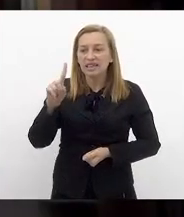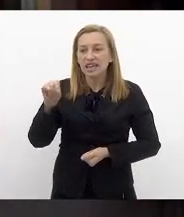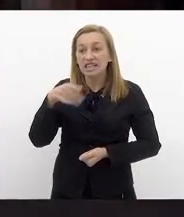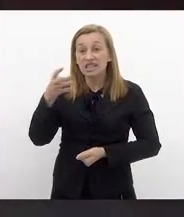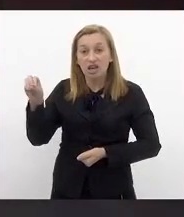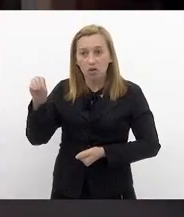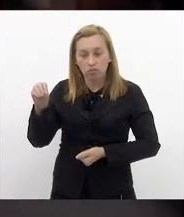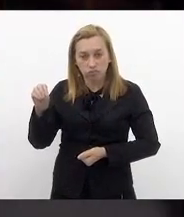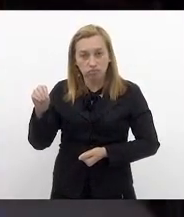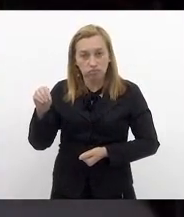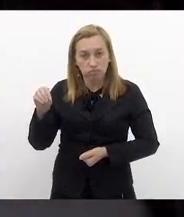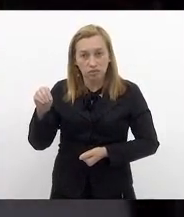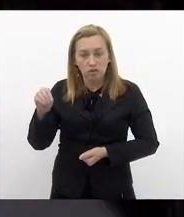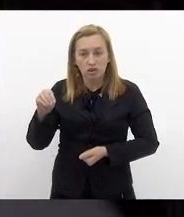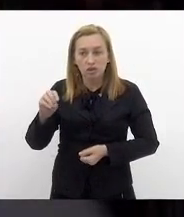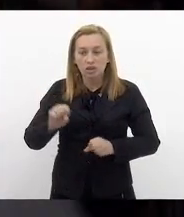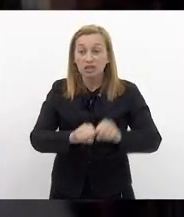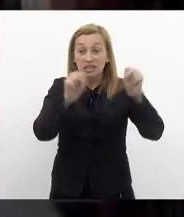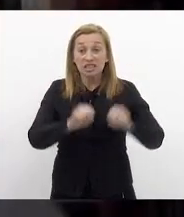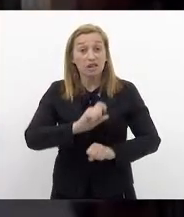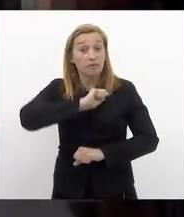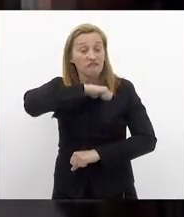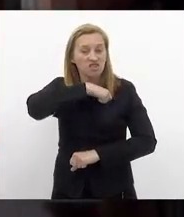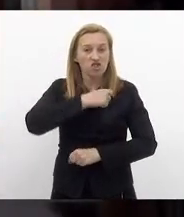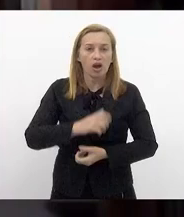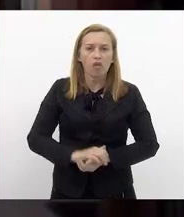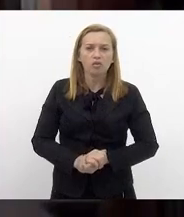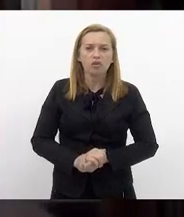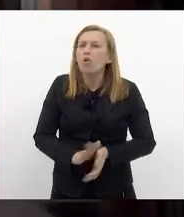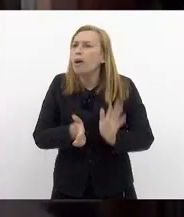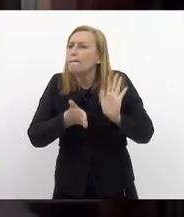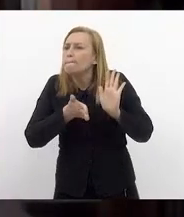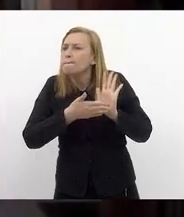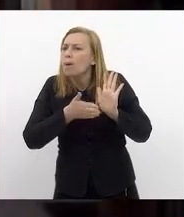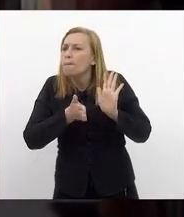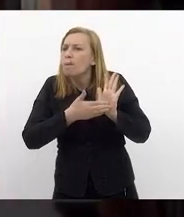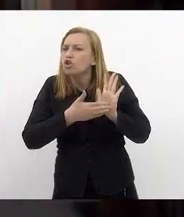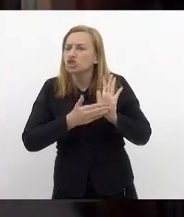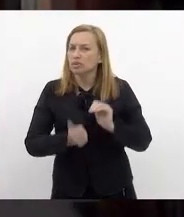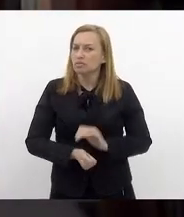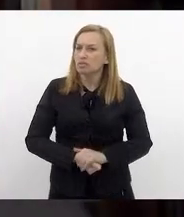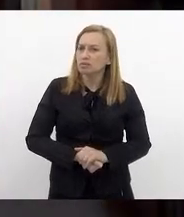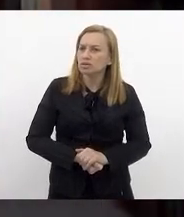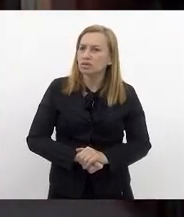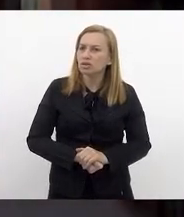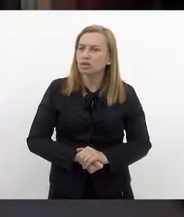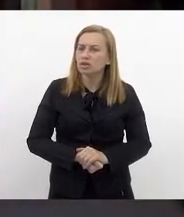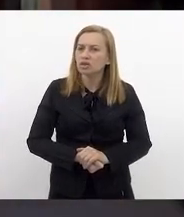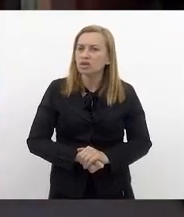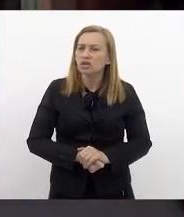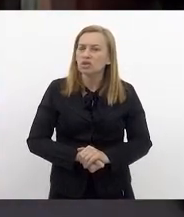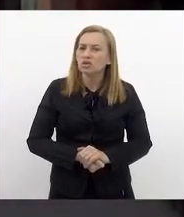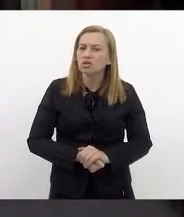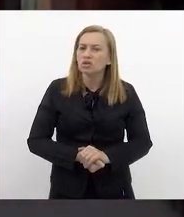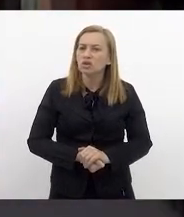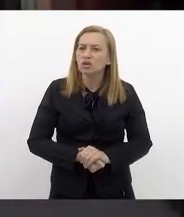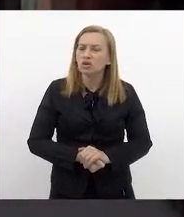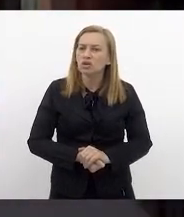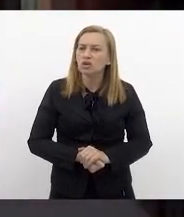de regime de recuperação fiscal, mas uma proposta onde, acima de